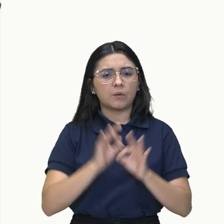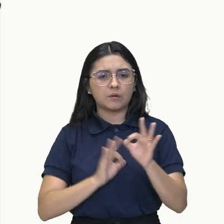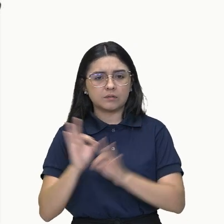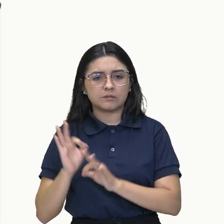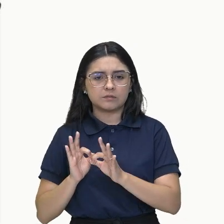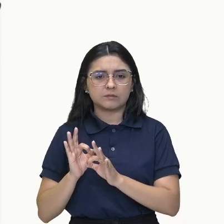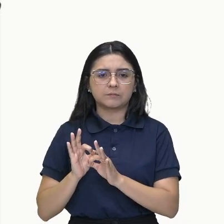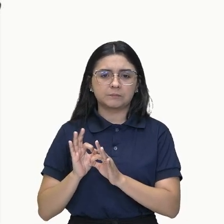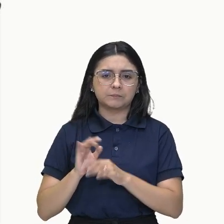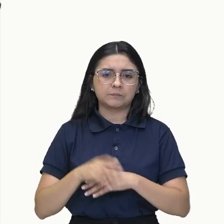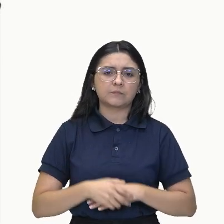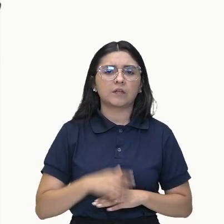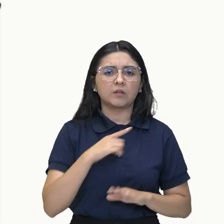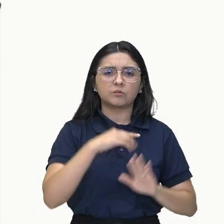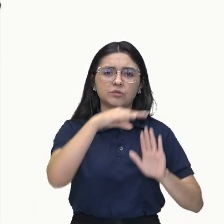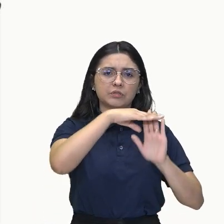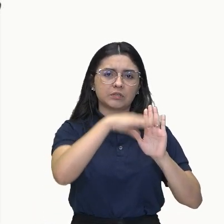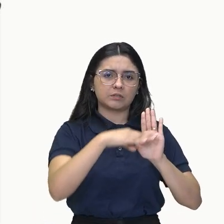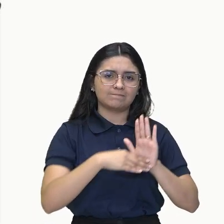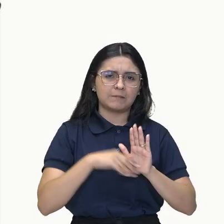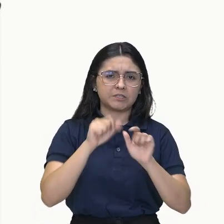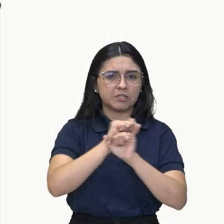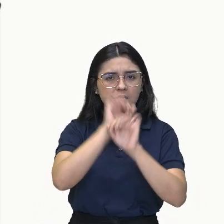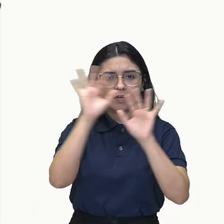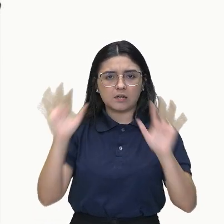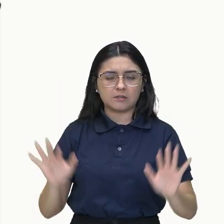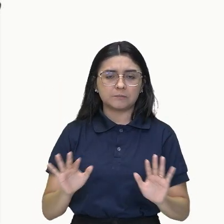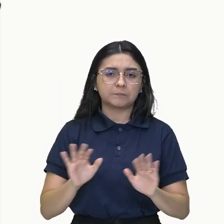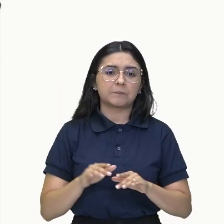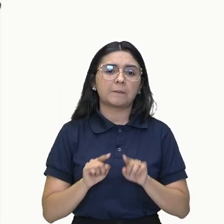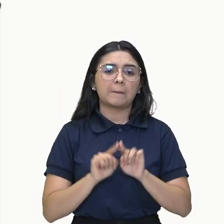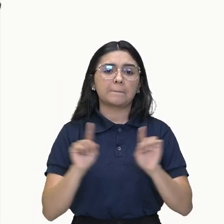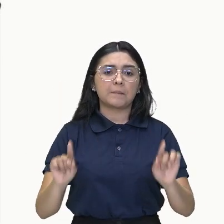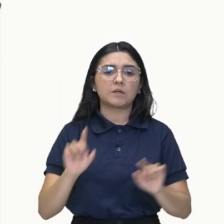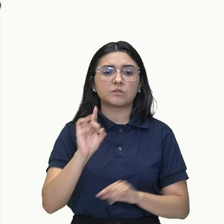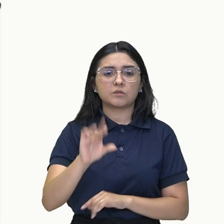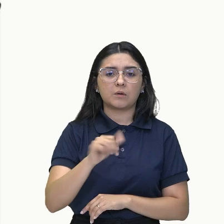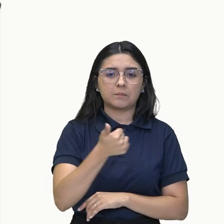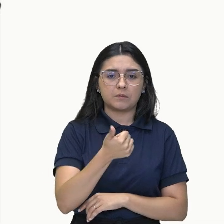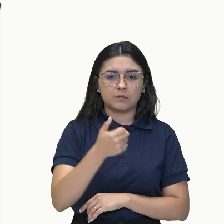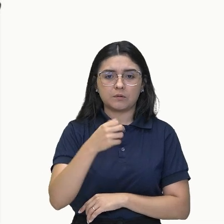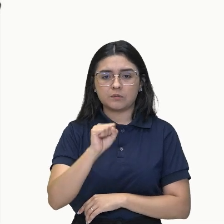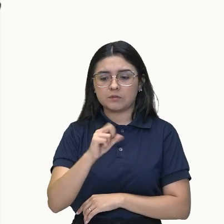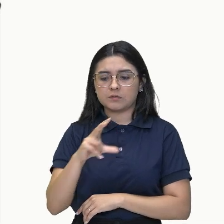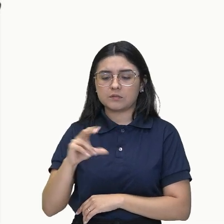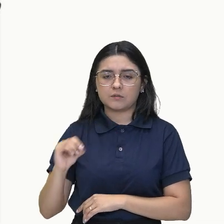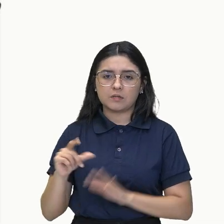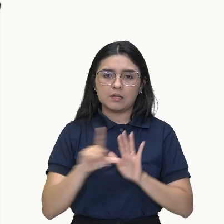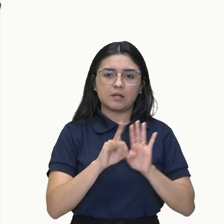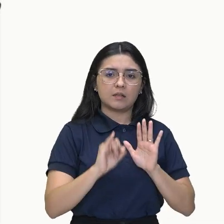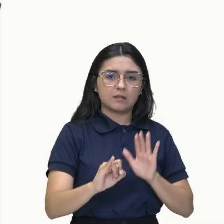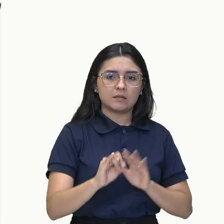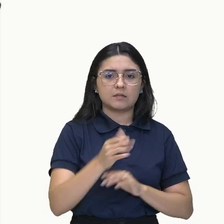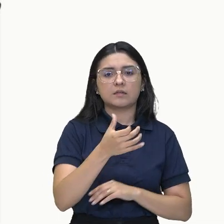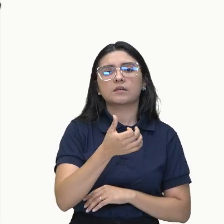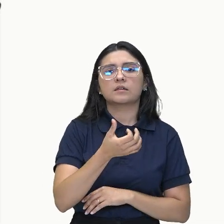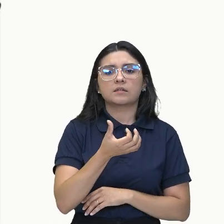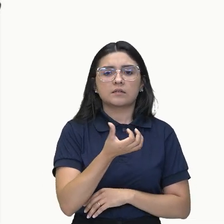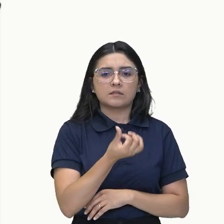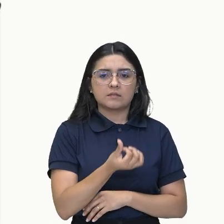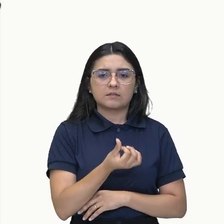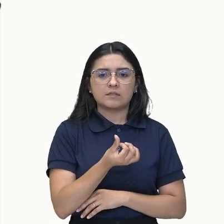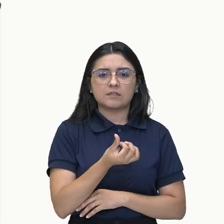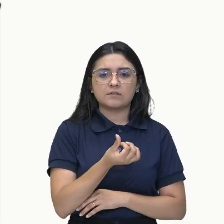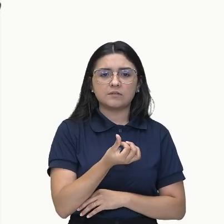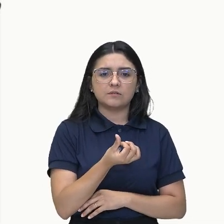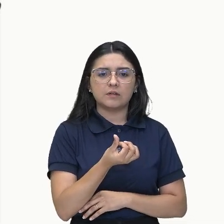claros sobre a questão. No entanto, somente em 1850, a chamada Lei 601, ou Lei de Terras de